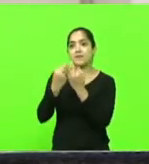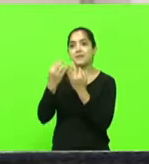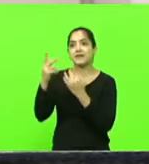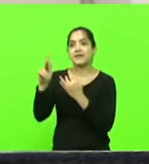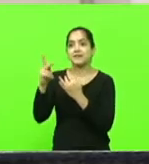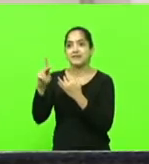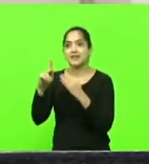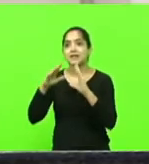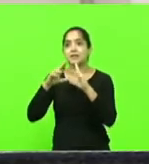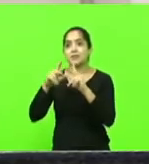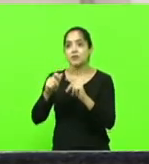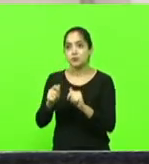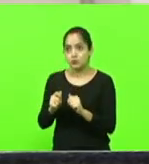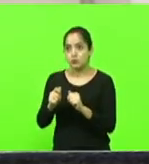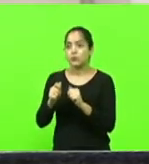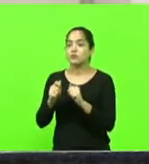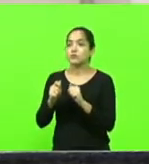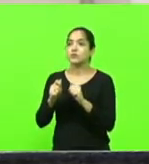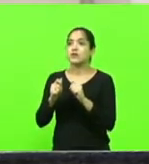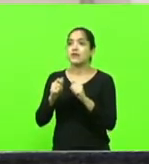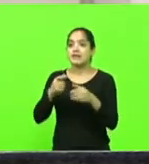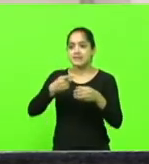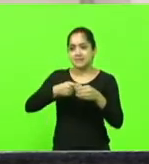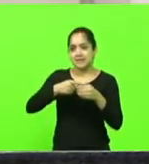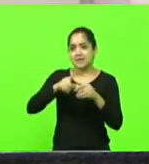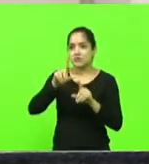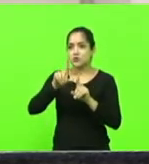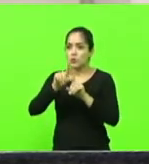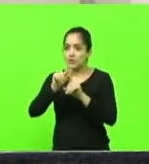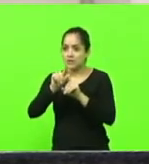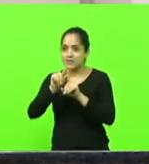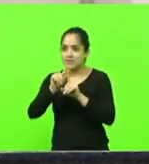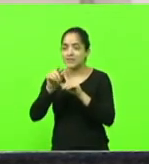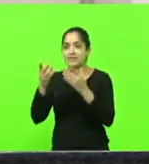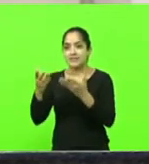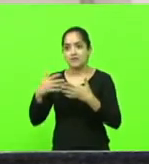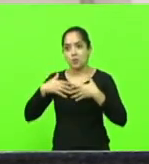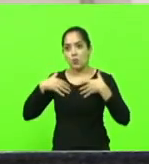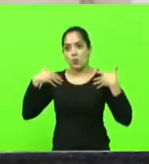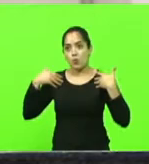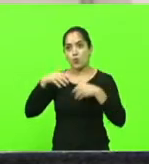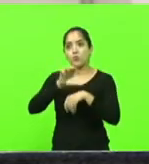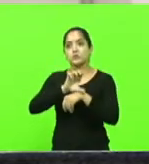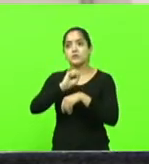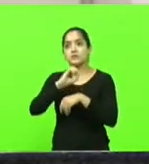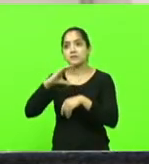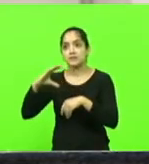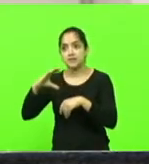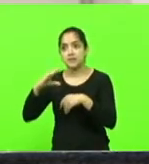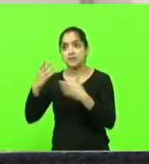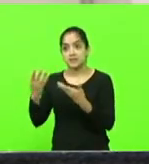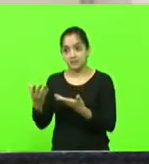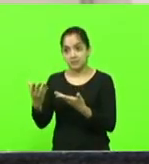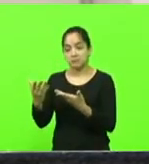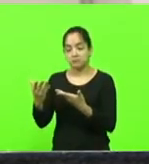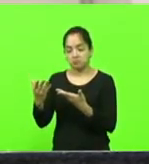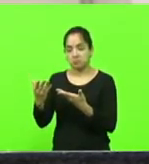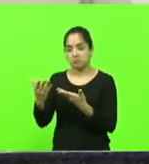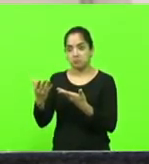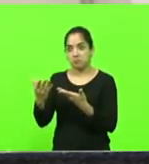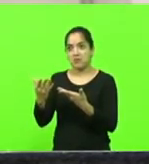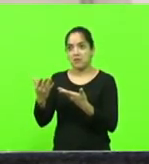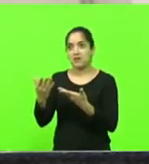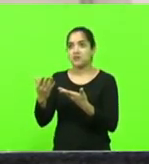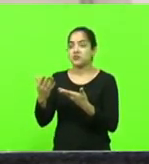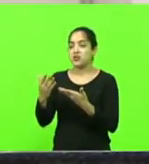para todo o município de Guaramirim, um menino que honrou muito Santa Catarina, que é um grande artista, já com uma tenra